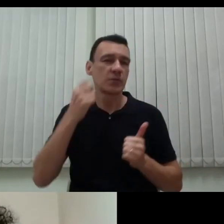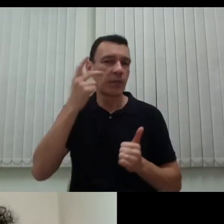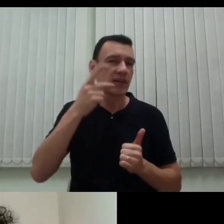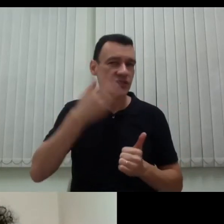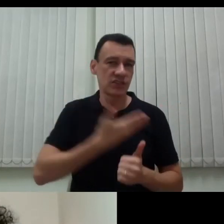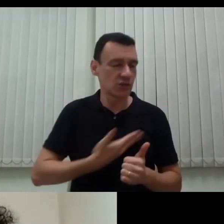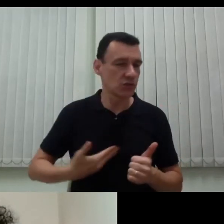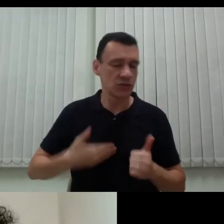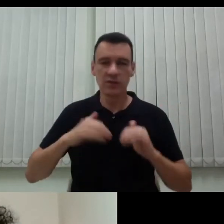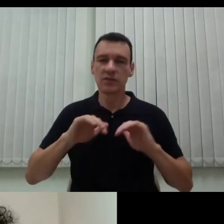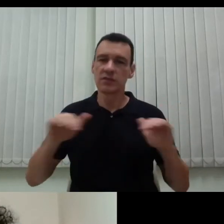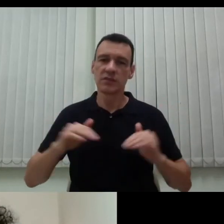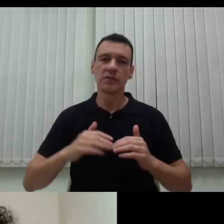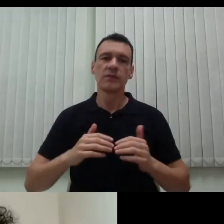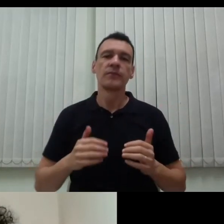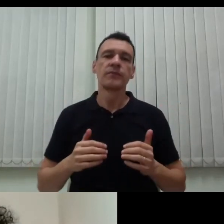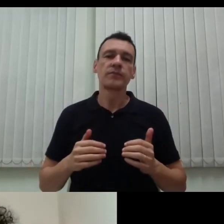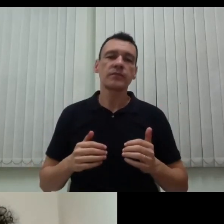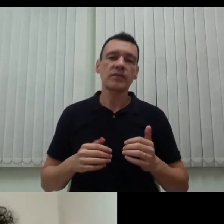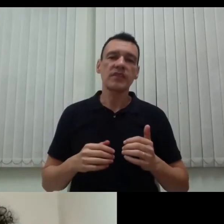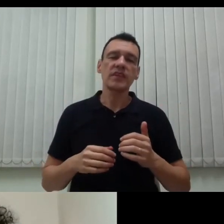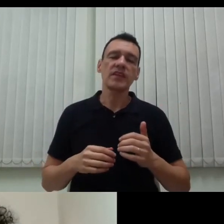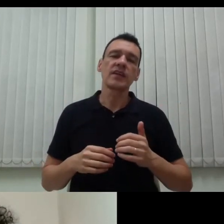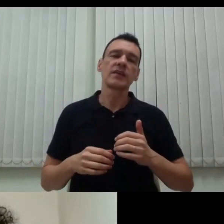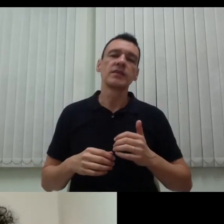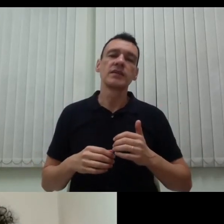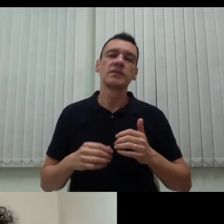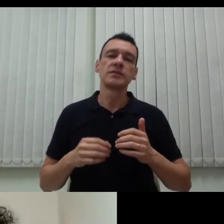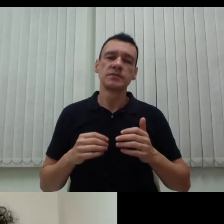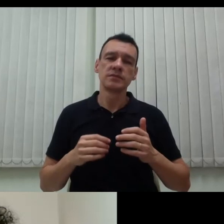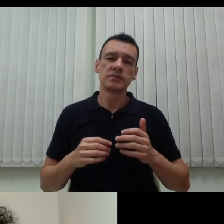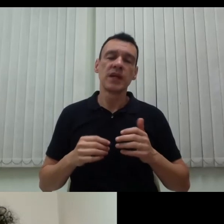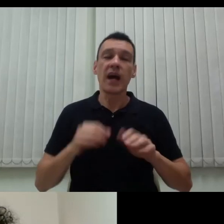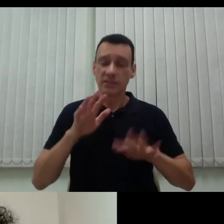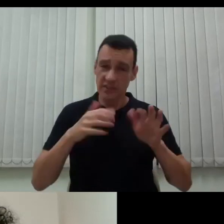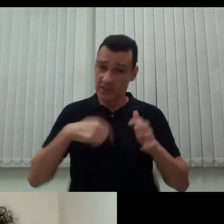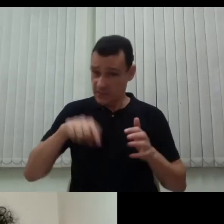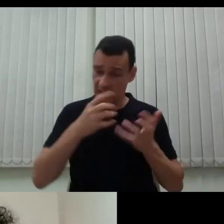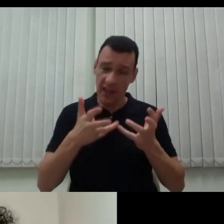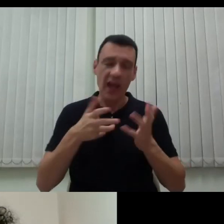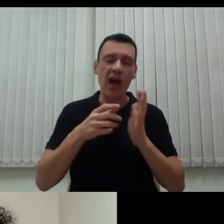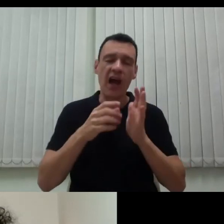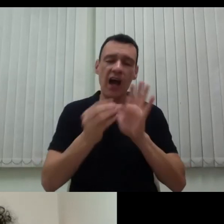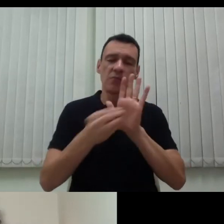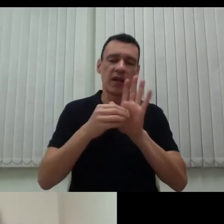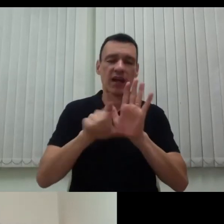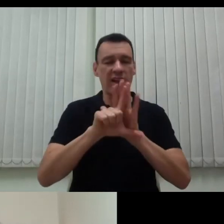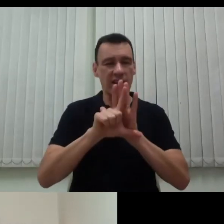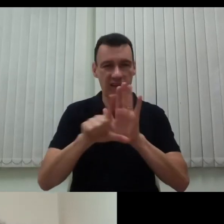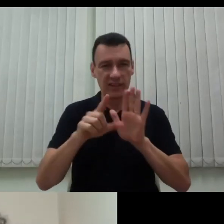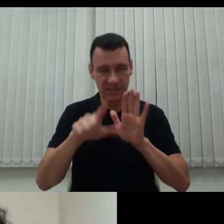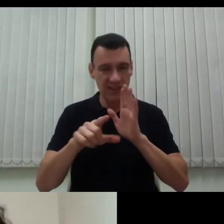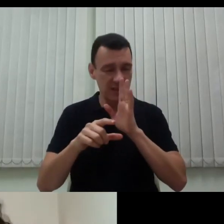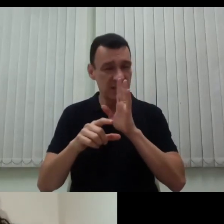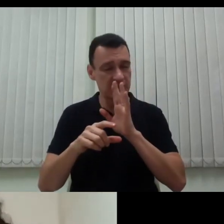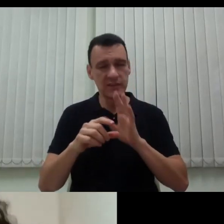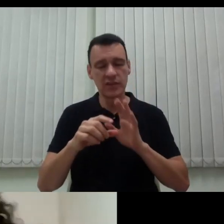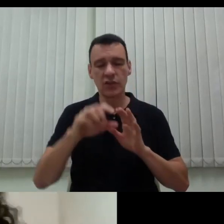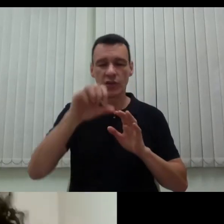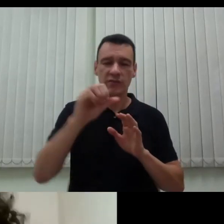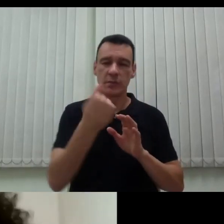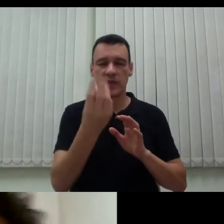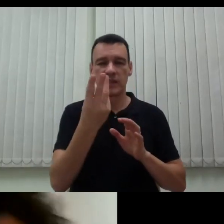faz e as tentativas de aplicar a Lei 10.639. Então, assim,